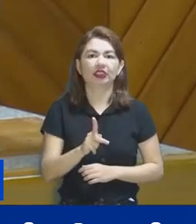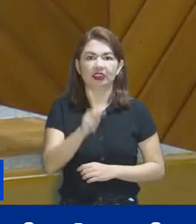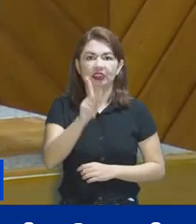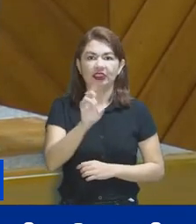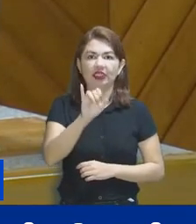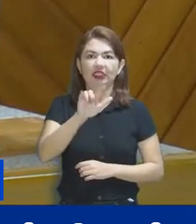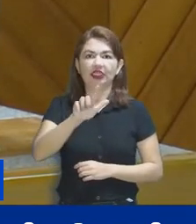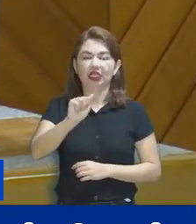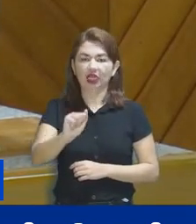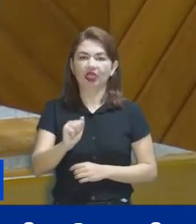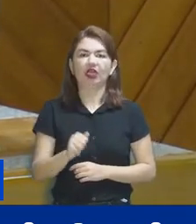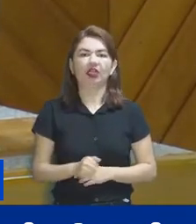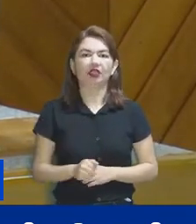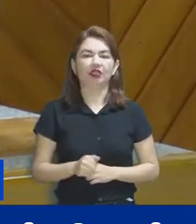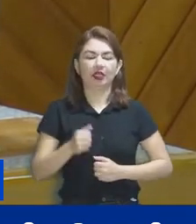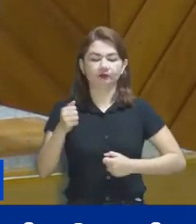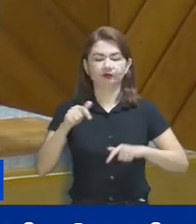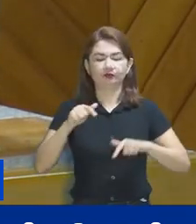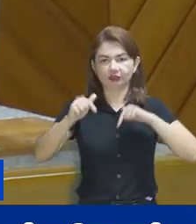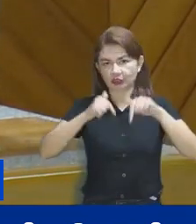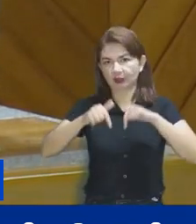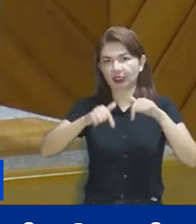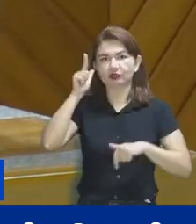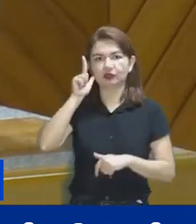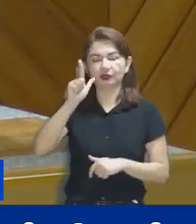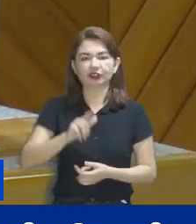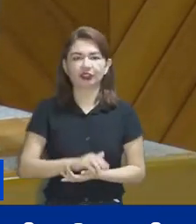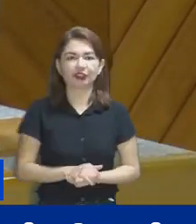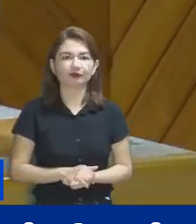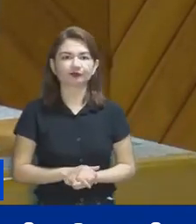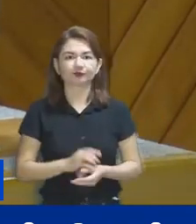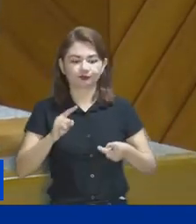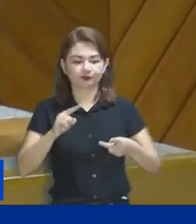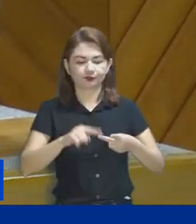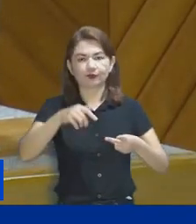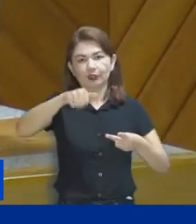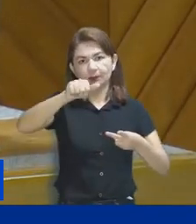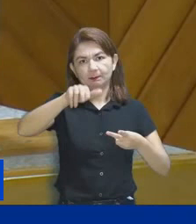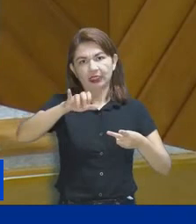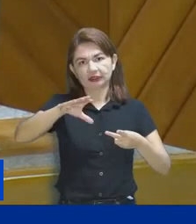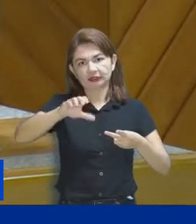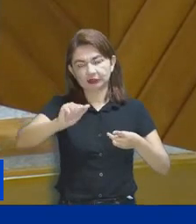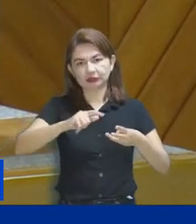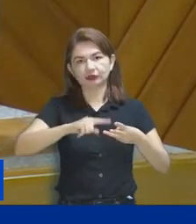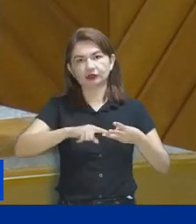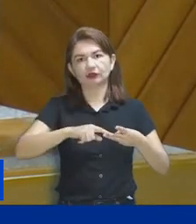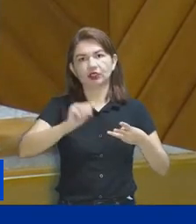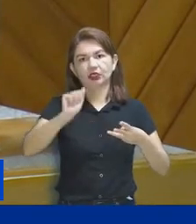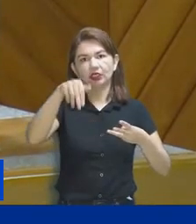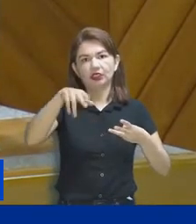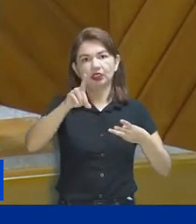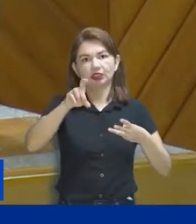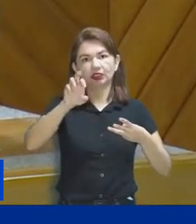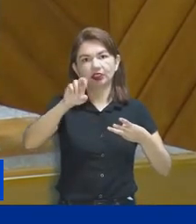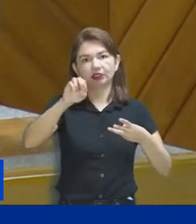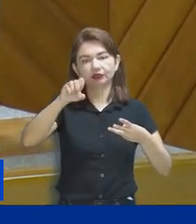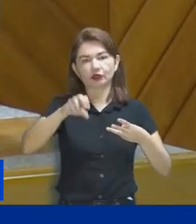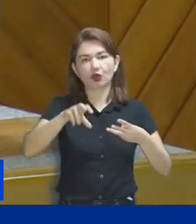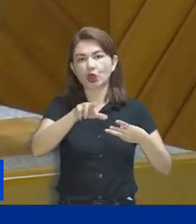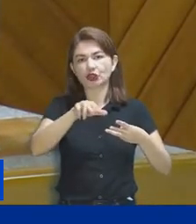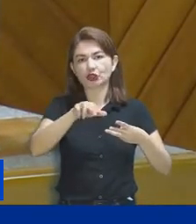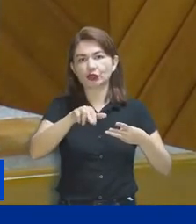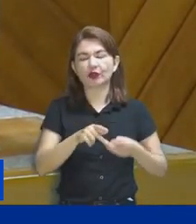Márcio William Fernandes Amaral e Anderson Tiago Fernandes Amaral, que são irmãos, declararam